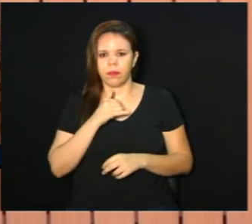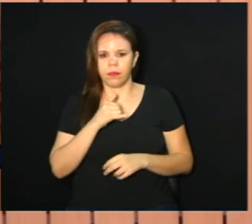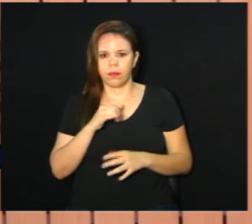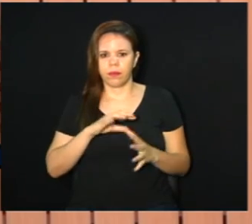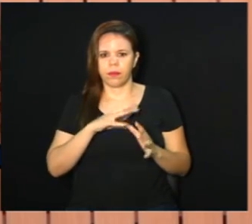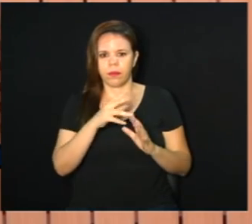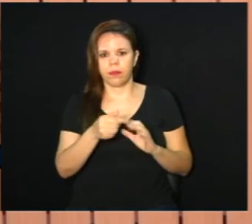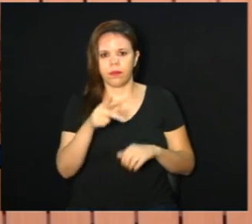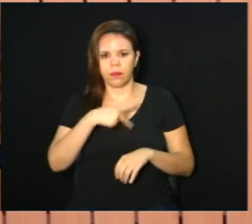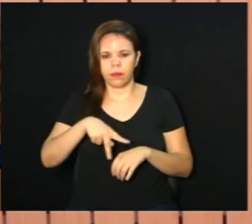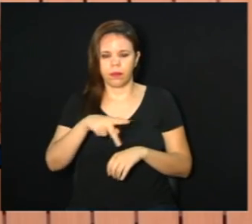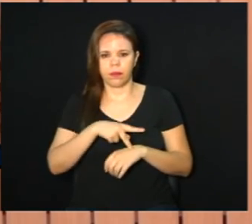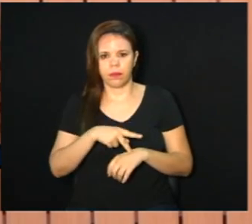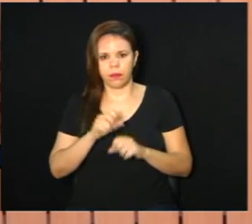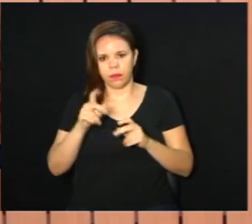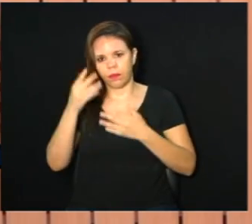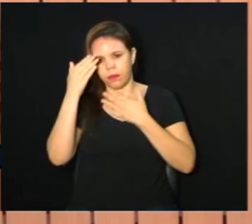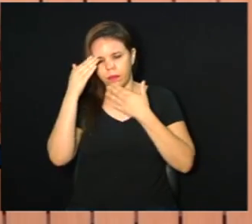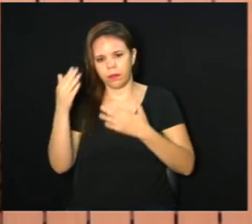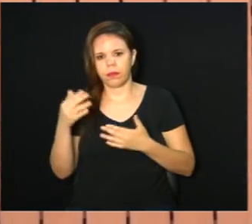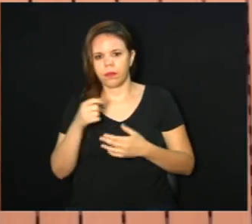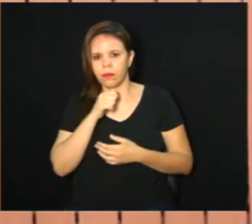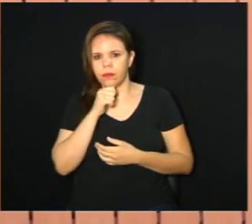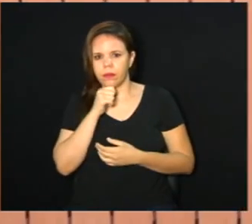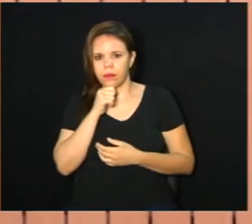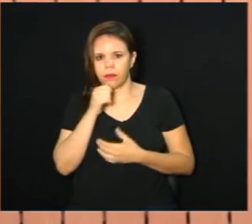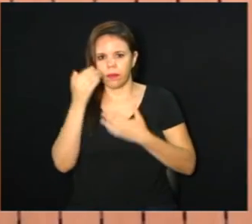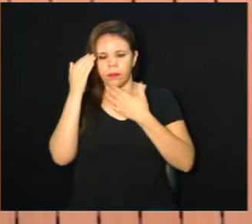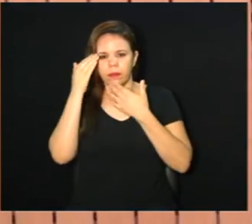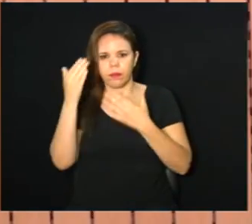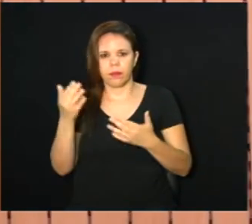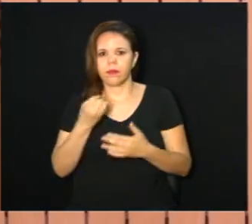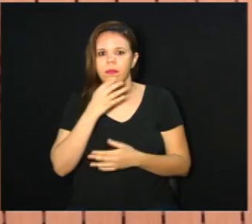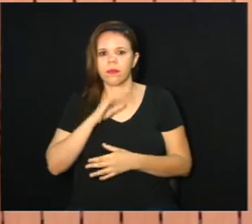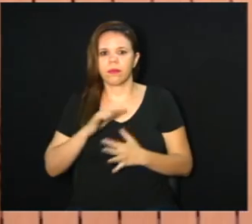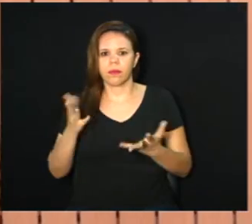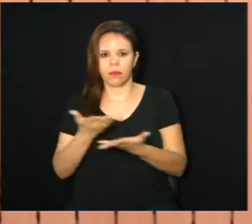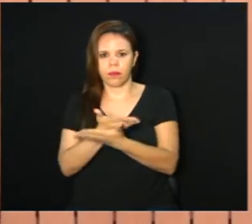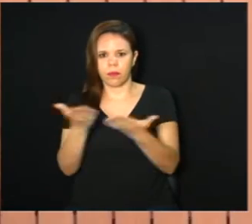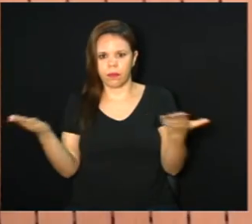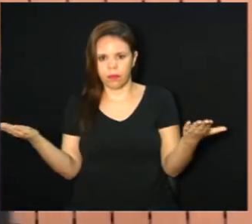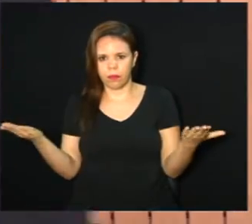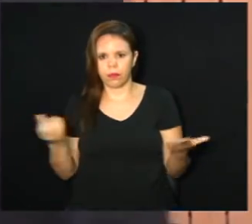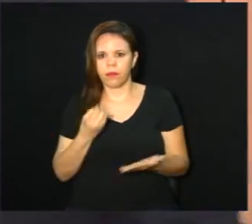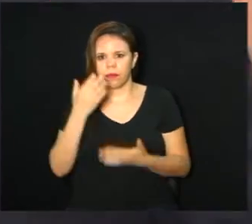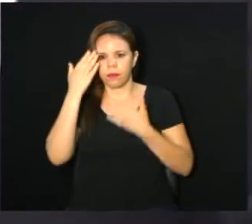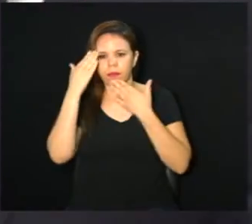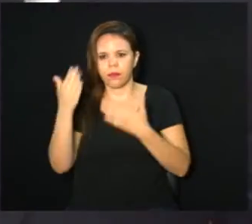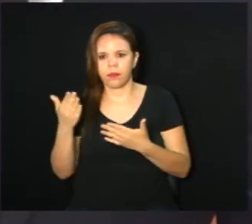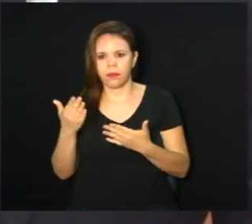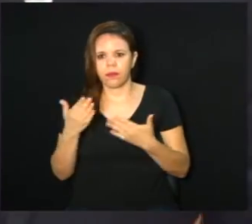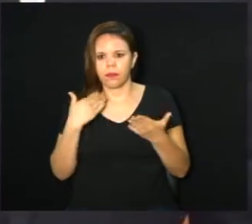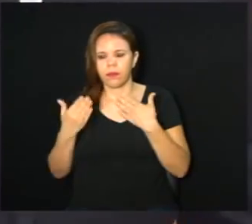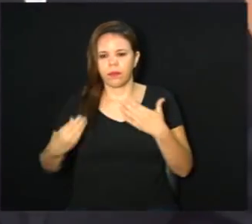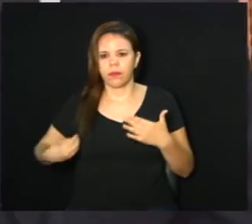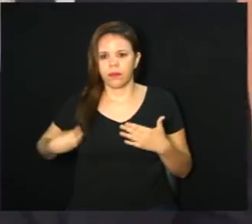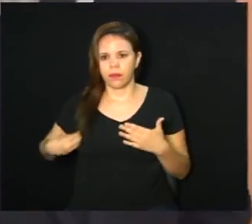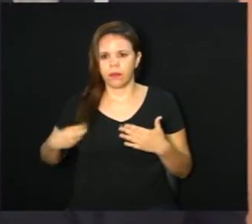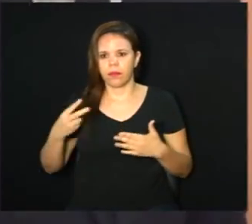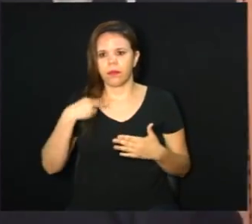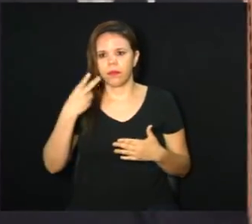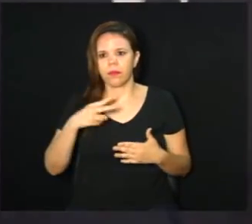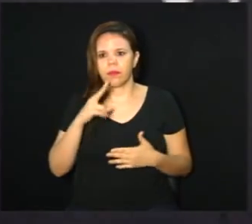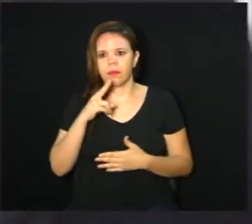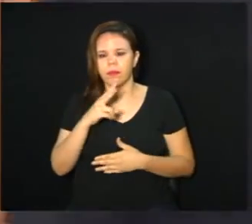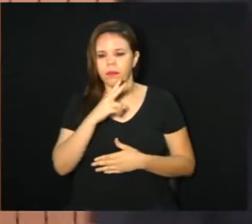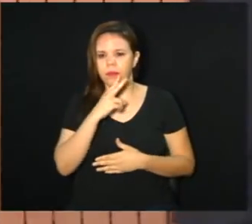no nosso país. Ok, muito obrigado pela entrevista. Eu que agradeço, aí uma boa tarde a todos. Então tá bom, muito obrigado. Conversamos ao vivo com o vereador